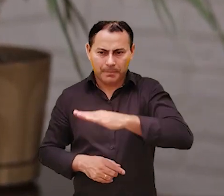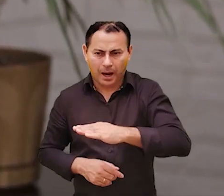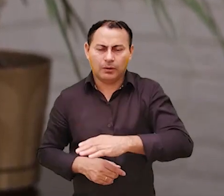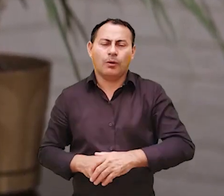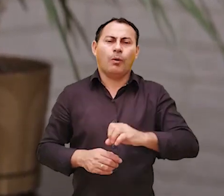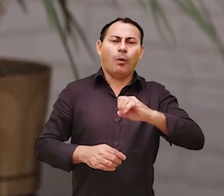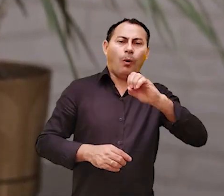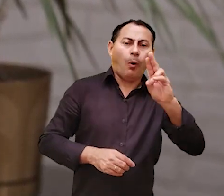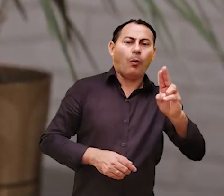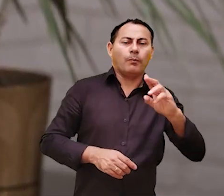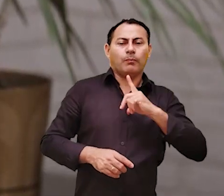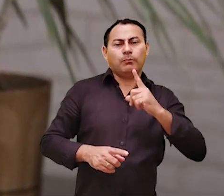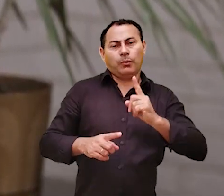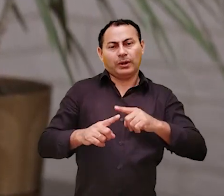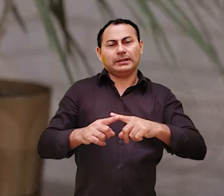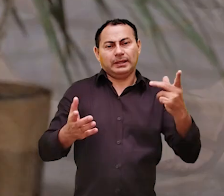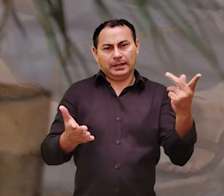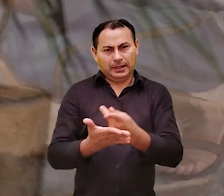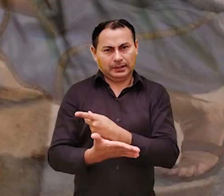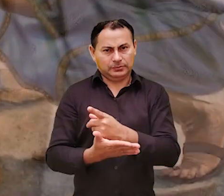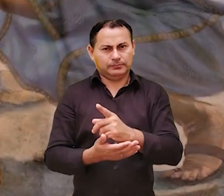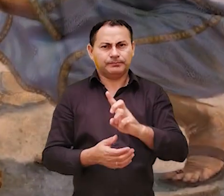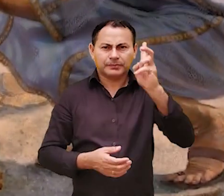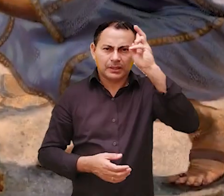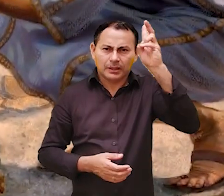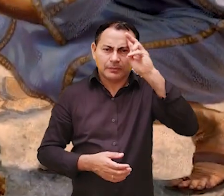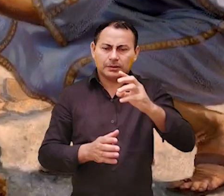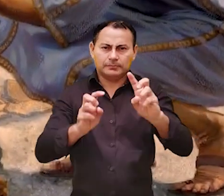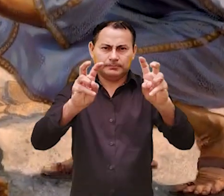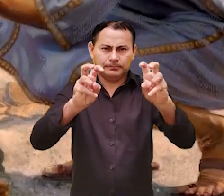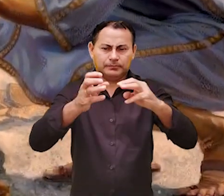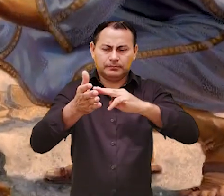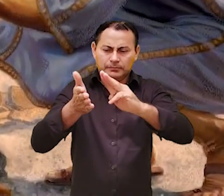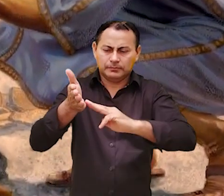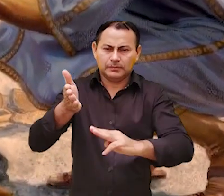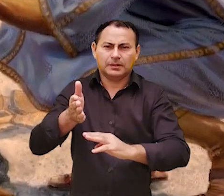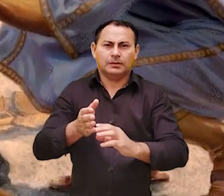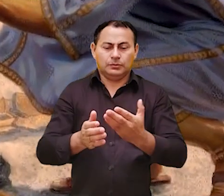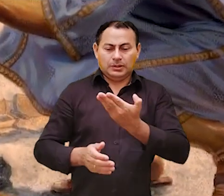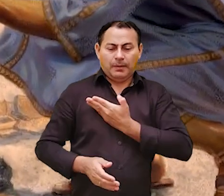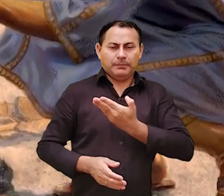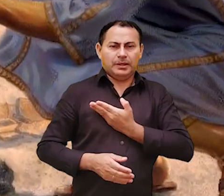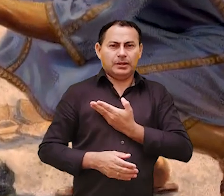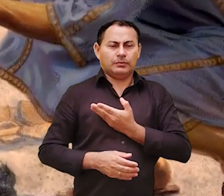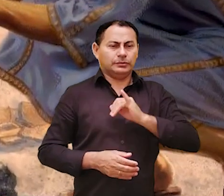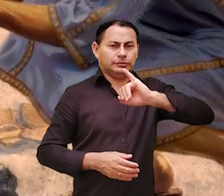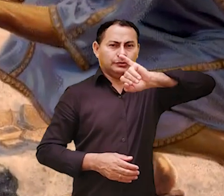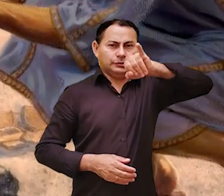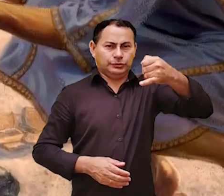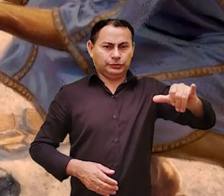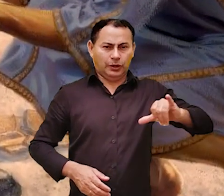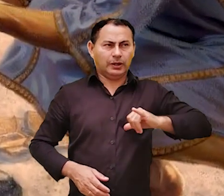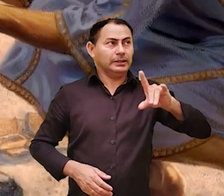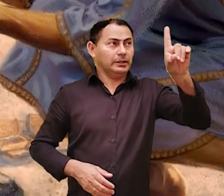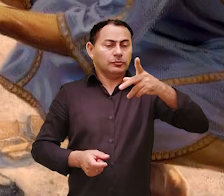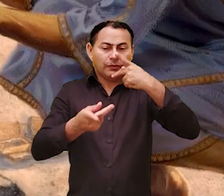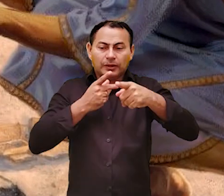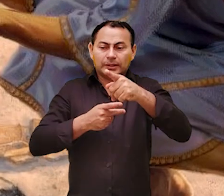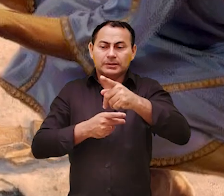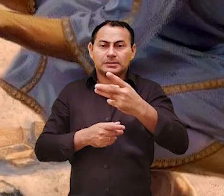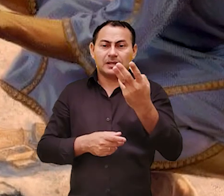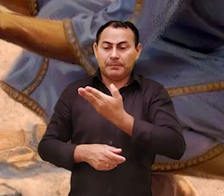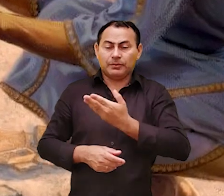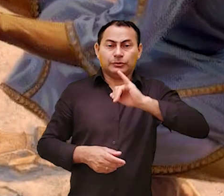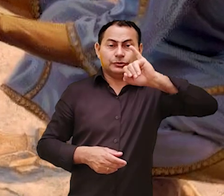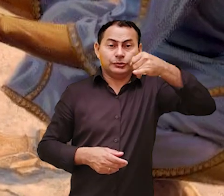pessoa má ou porque tem errado. Lembre-se que esse foi o tema da mensagem dos amigos de Jó, e Deus lhes disse que